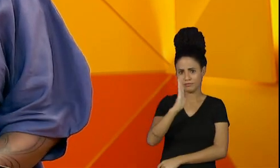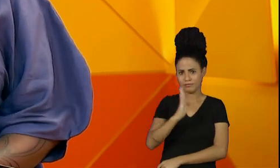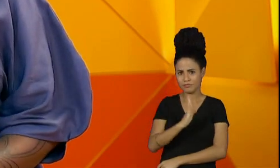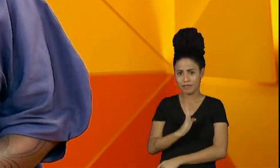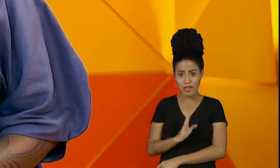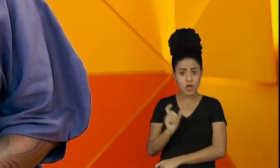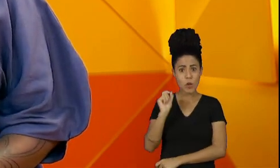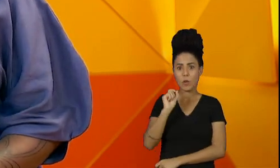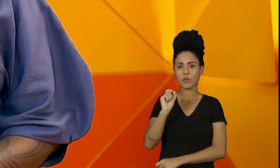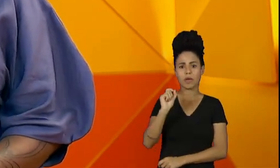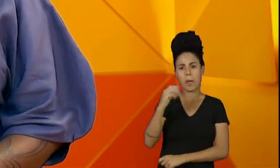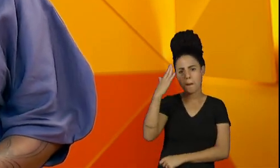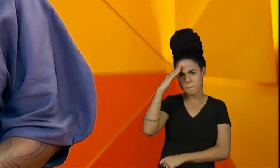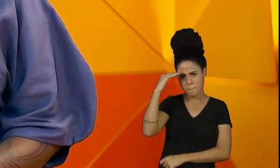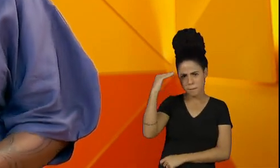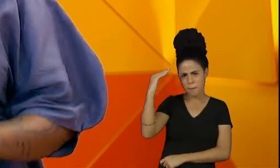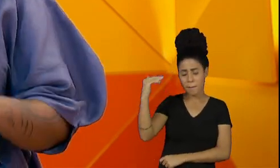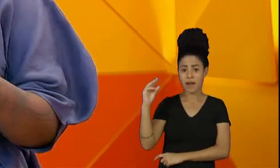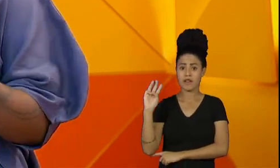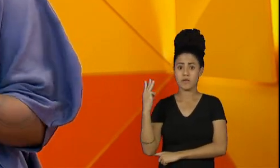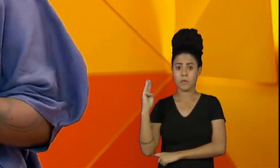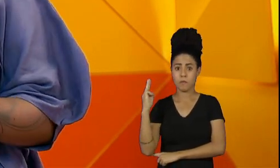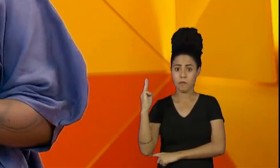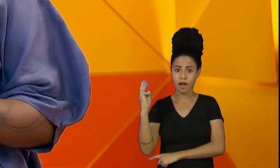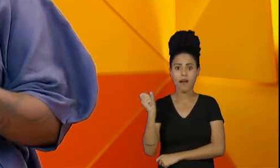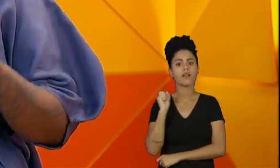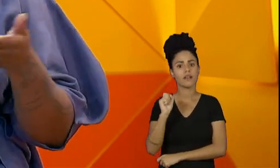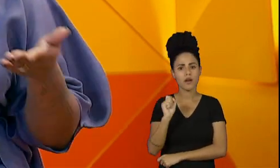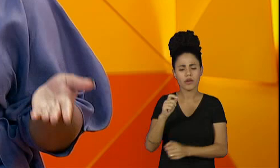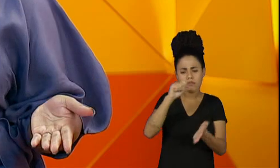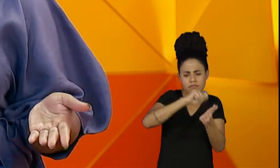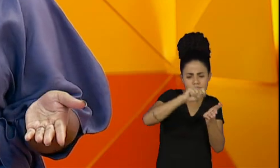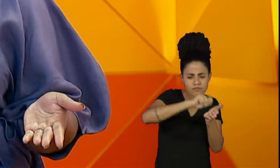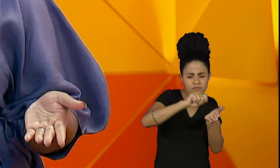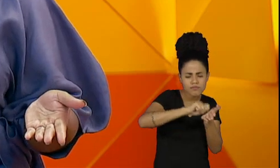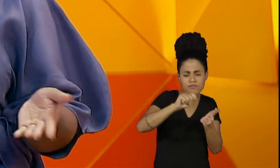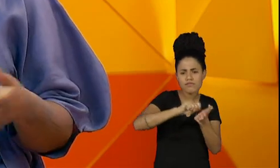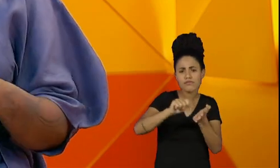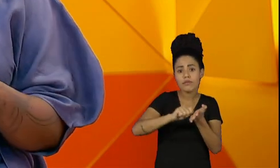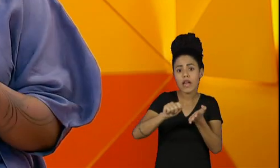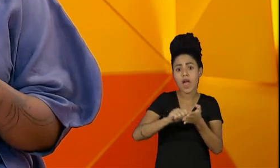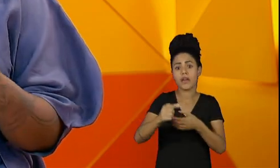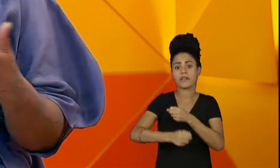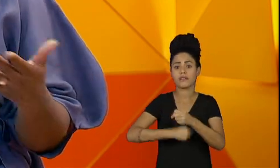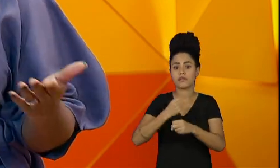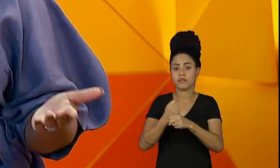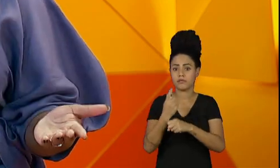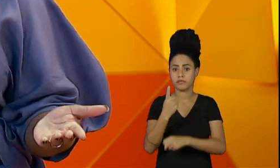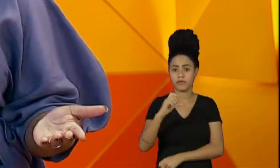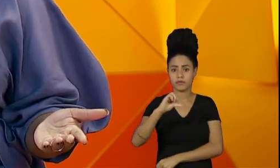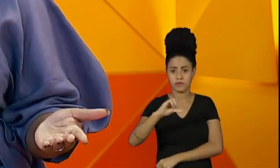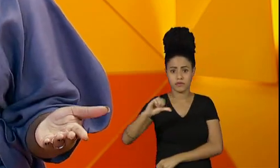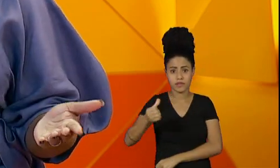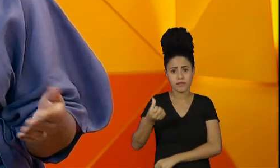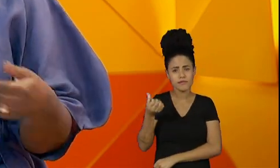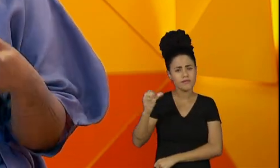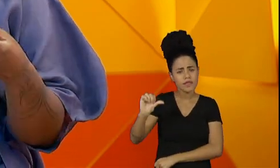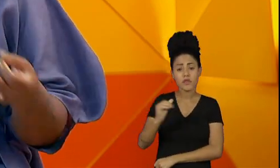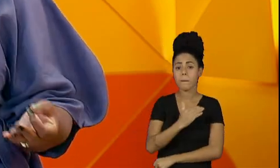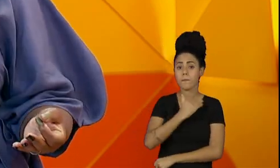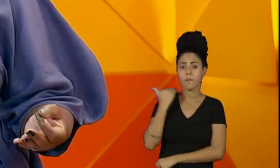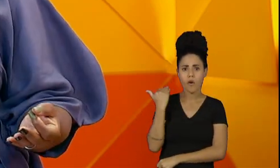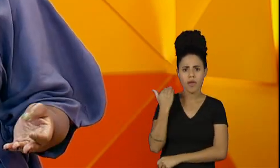um ícone da cultura do Maranhão. O compositor, morto em 1996, passeou por vários gêneros musicais e